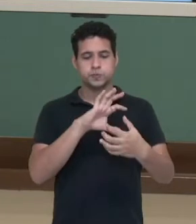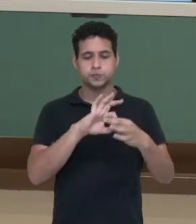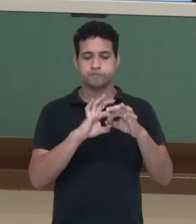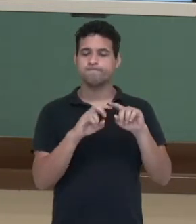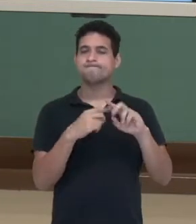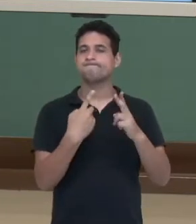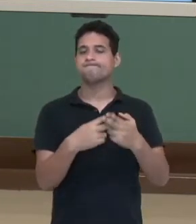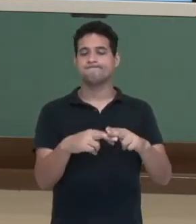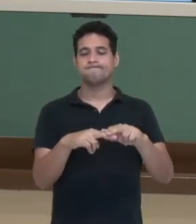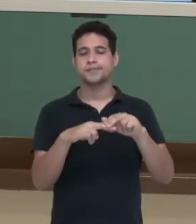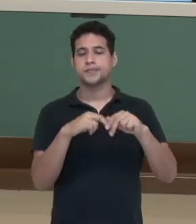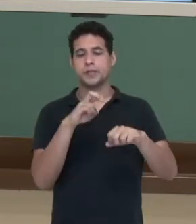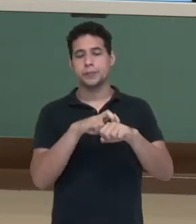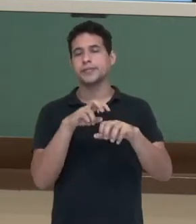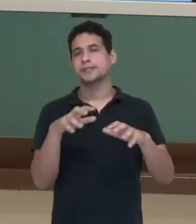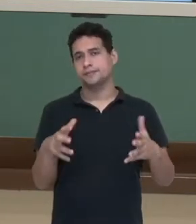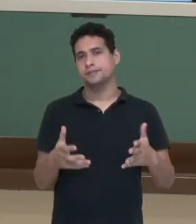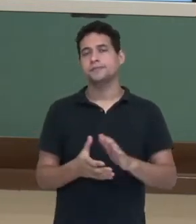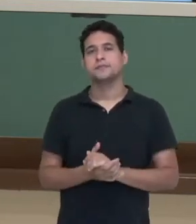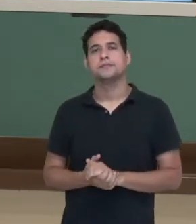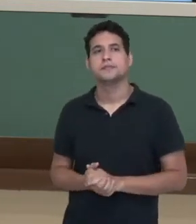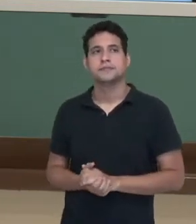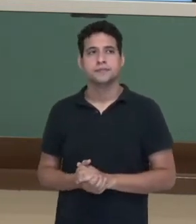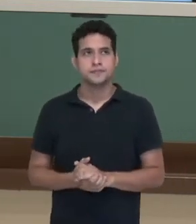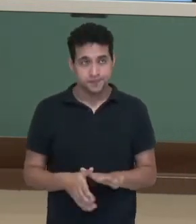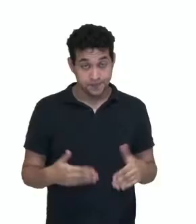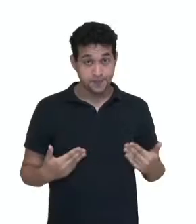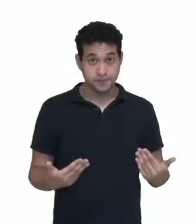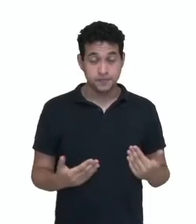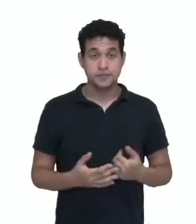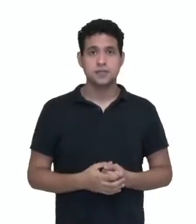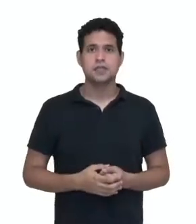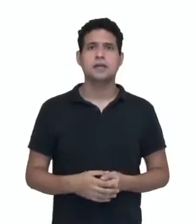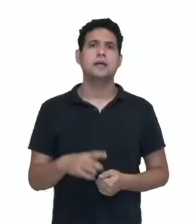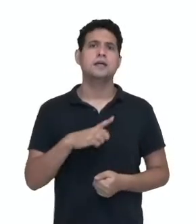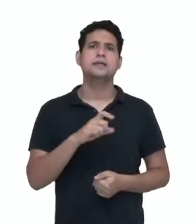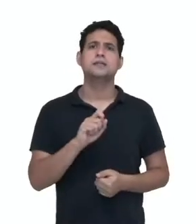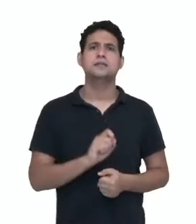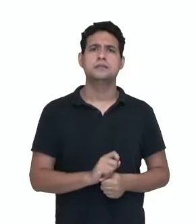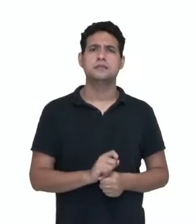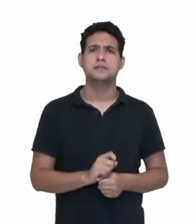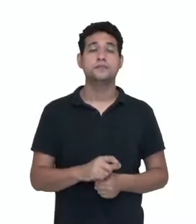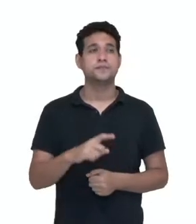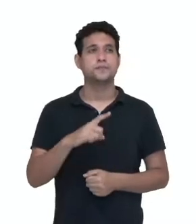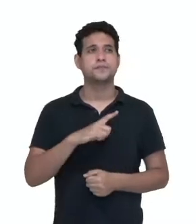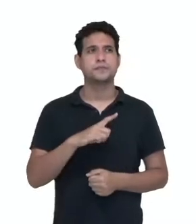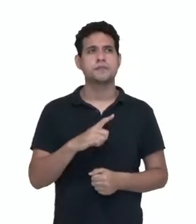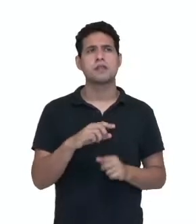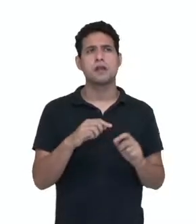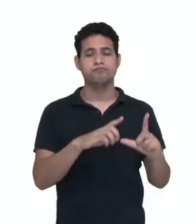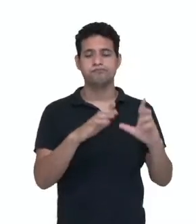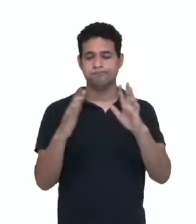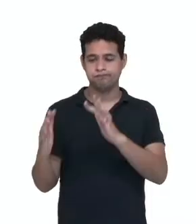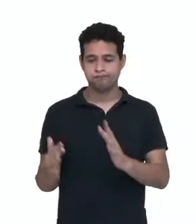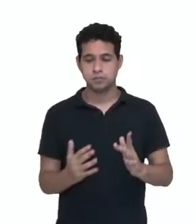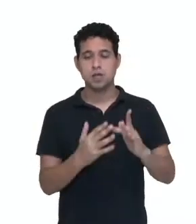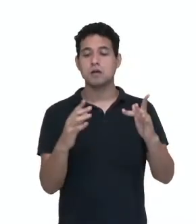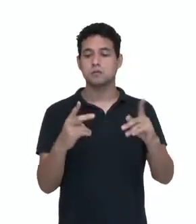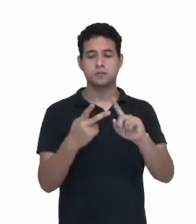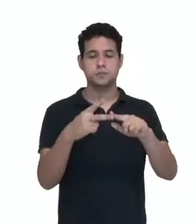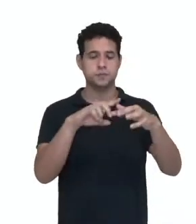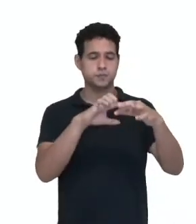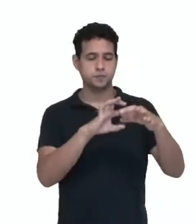devido à pandemia. Bueno, aquí nosotros tenemos 32ª